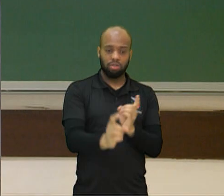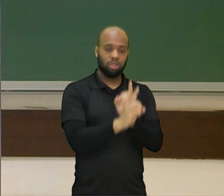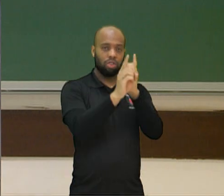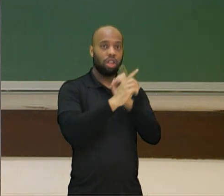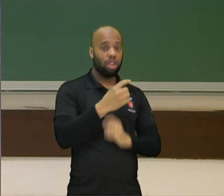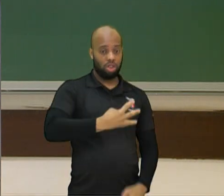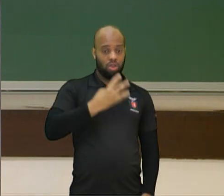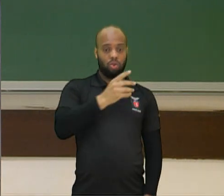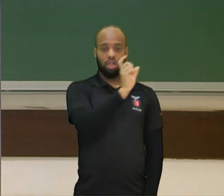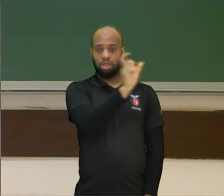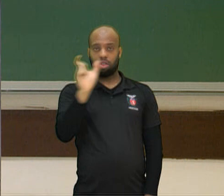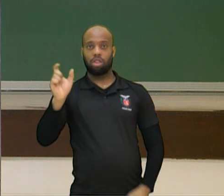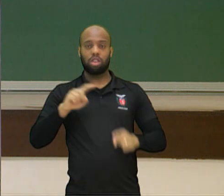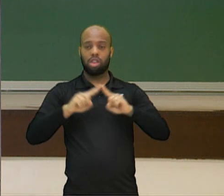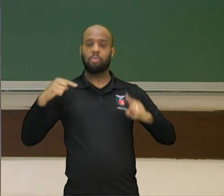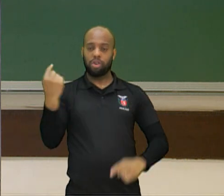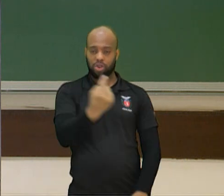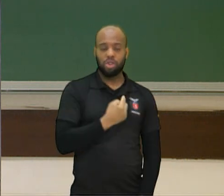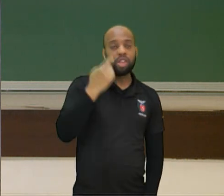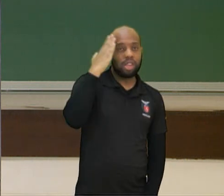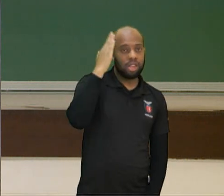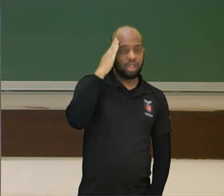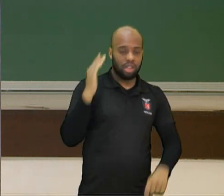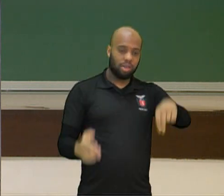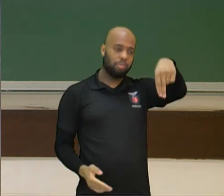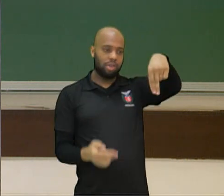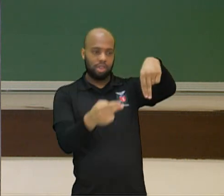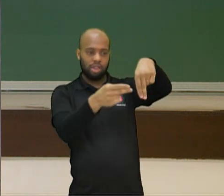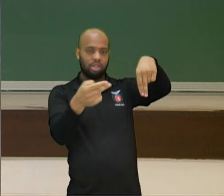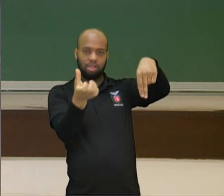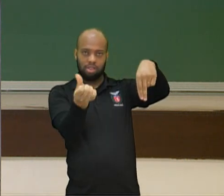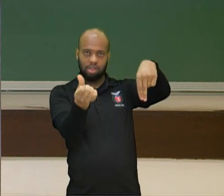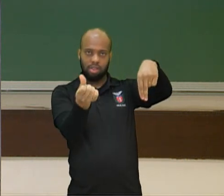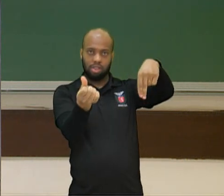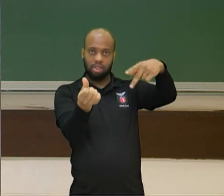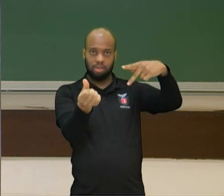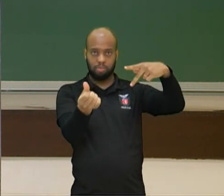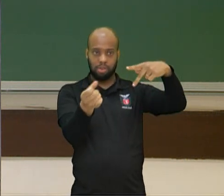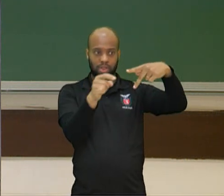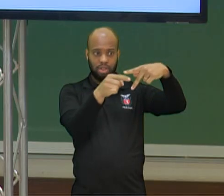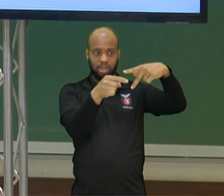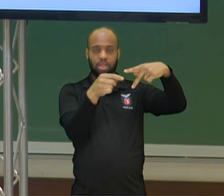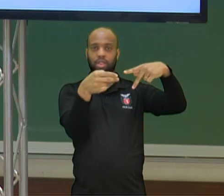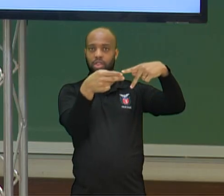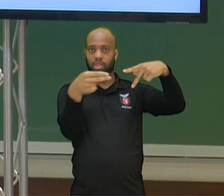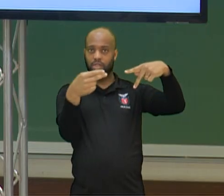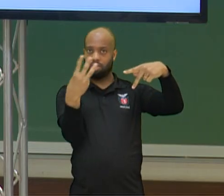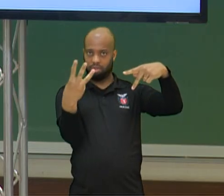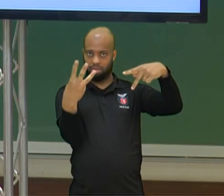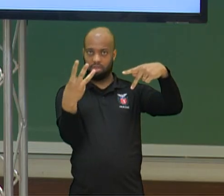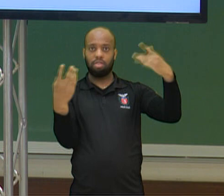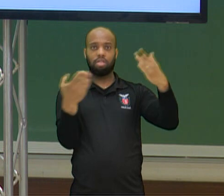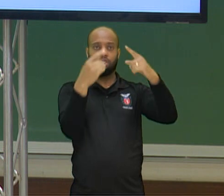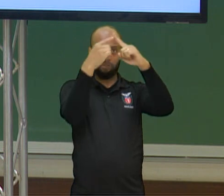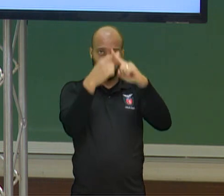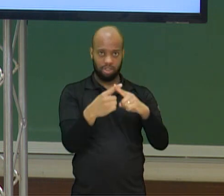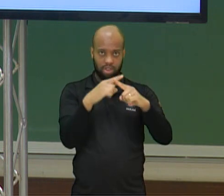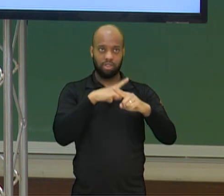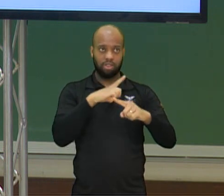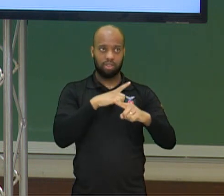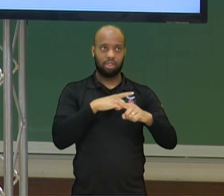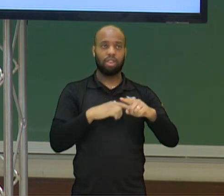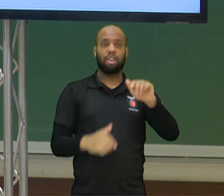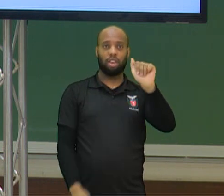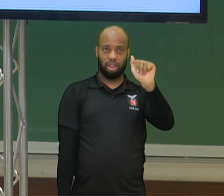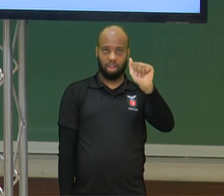quarto termo. Sabemos que o nosso N é 6, o nosso P é 3, multiplicado pelo nosso